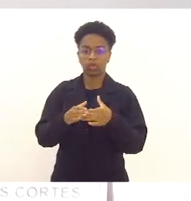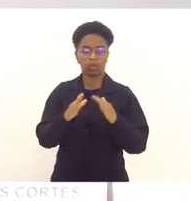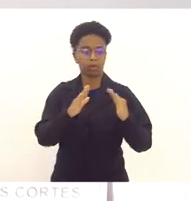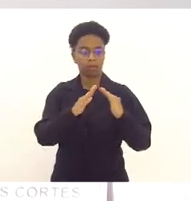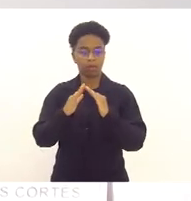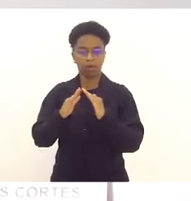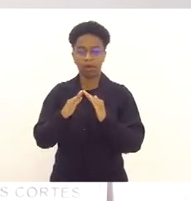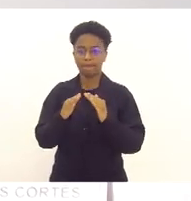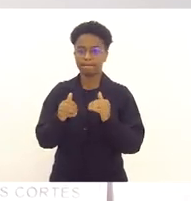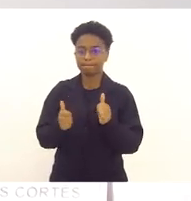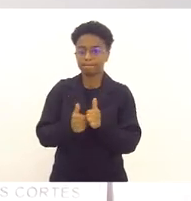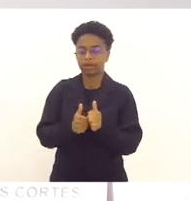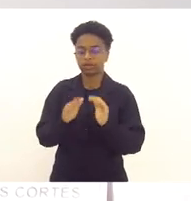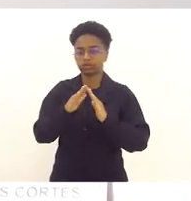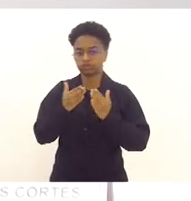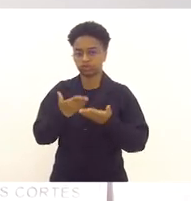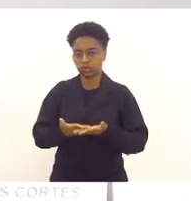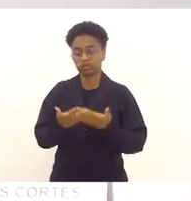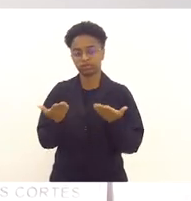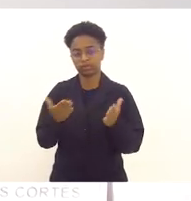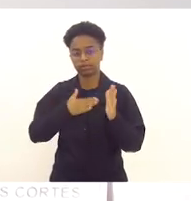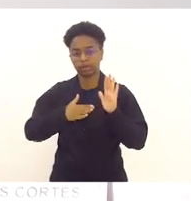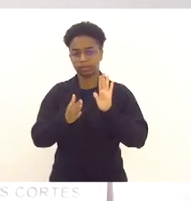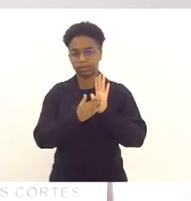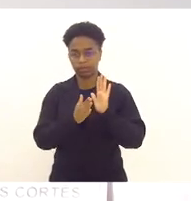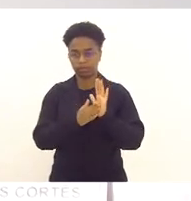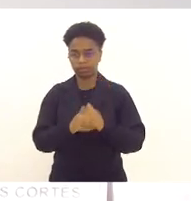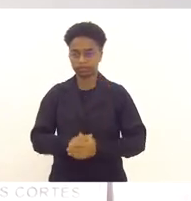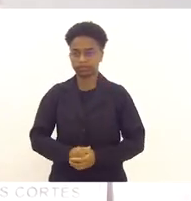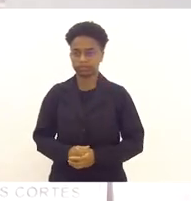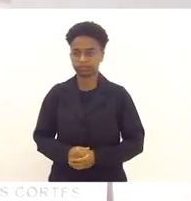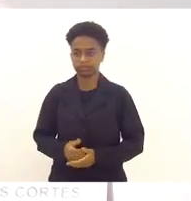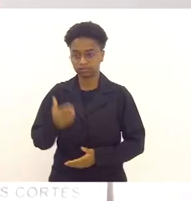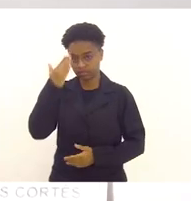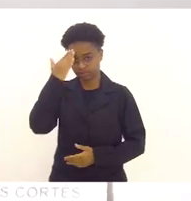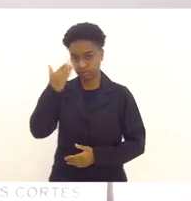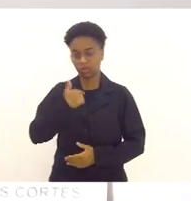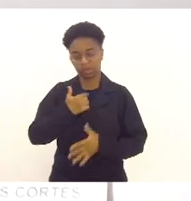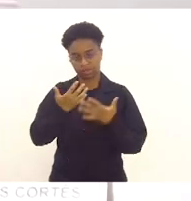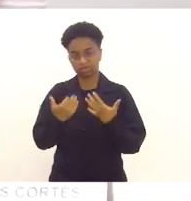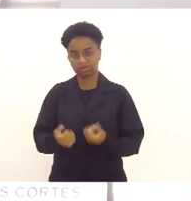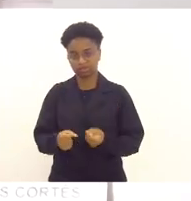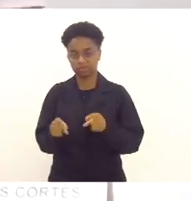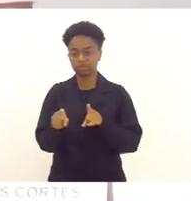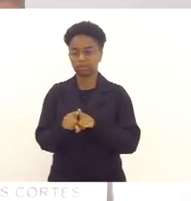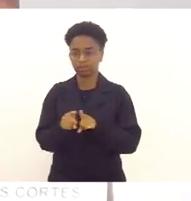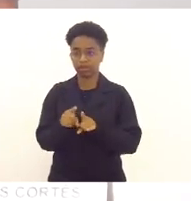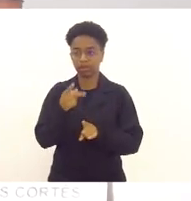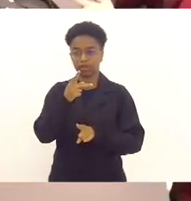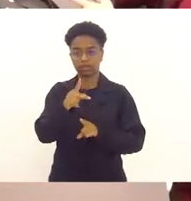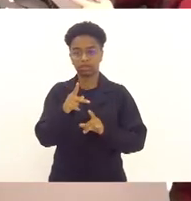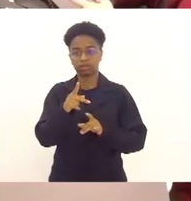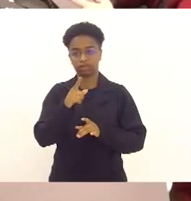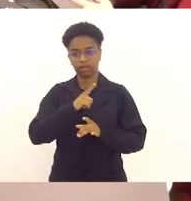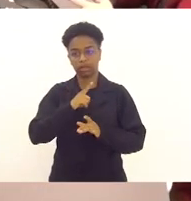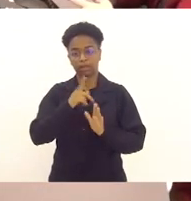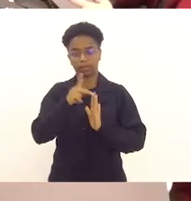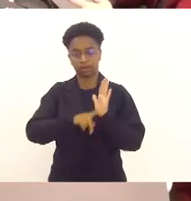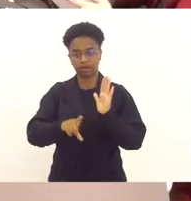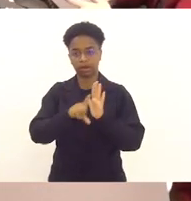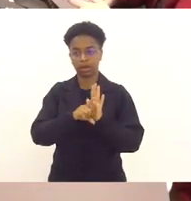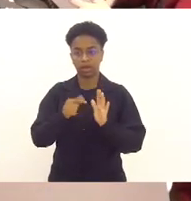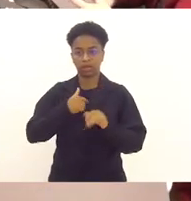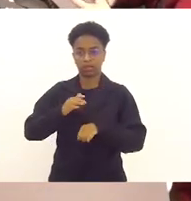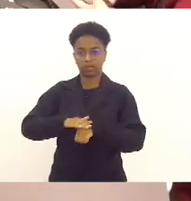entorno dessa escola Então queria deixar essa proposta de encaminhamento muito obrigada já acolhida inclusive um ter um projeto de lei de minha autoria